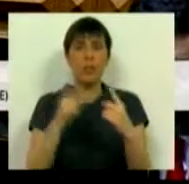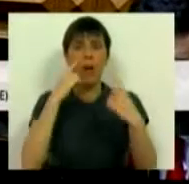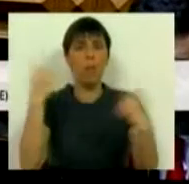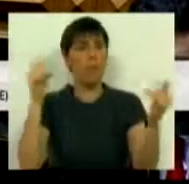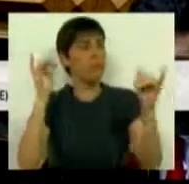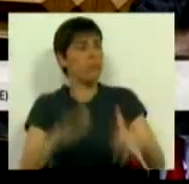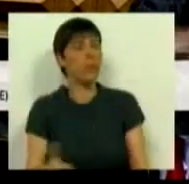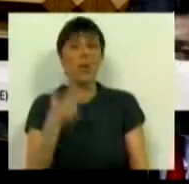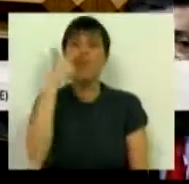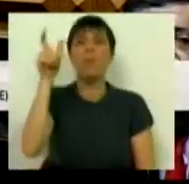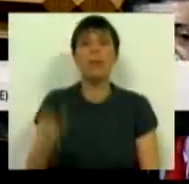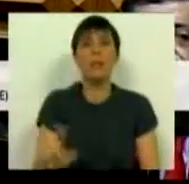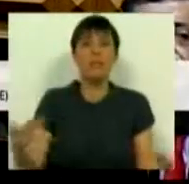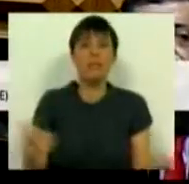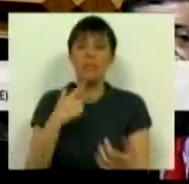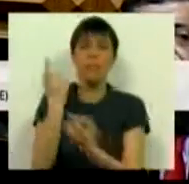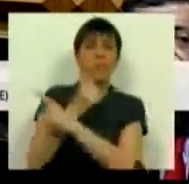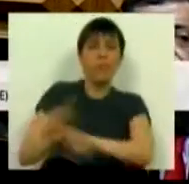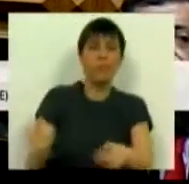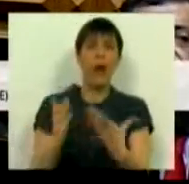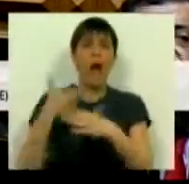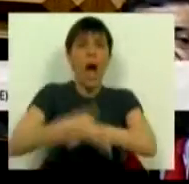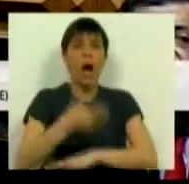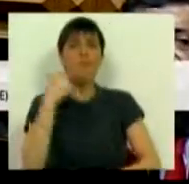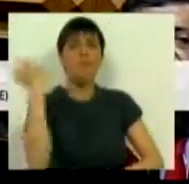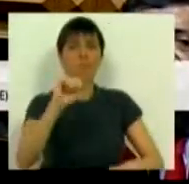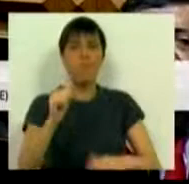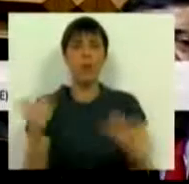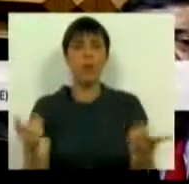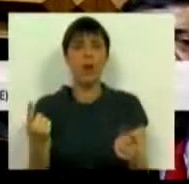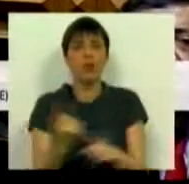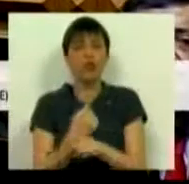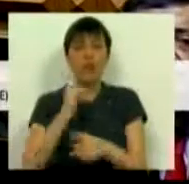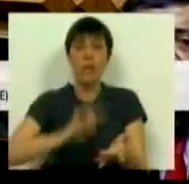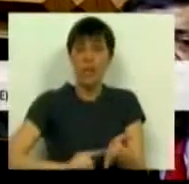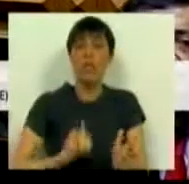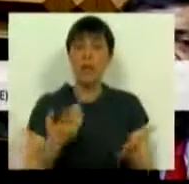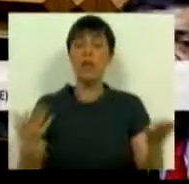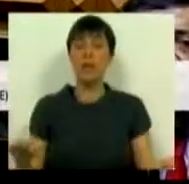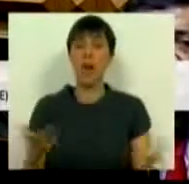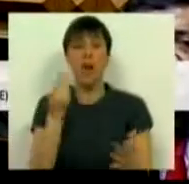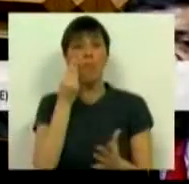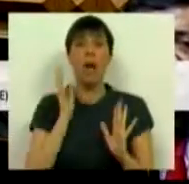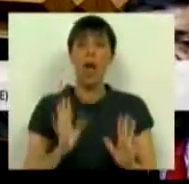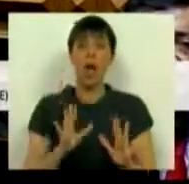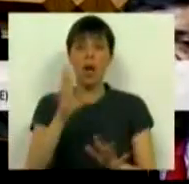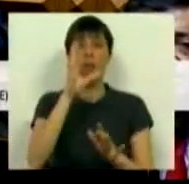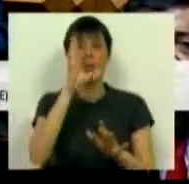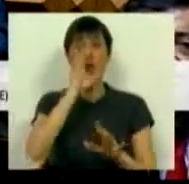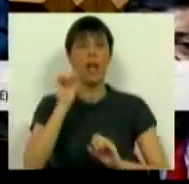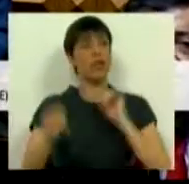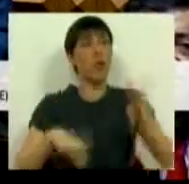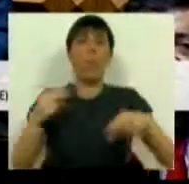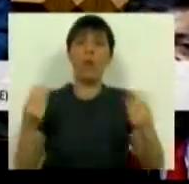de transportes públicos, um cidadão a quem é vedado o acesso a elementos essenciais que caracterizam os Estados